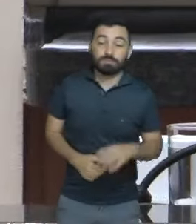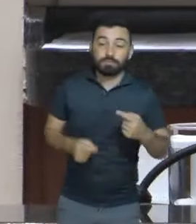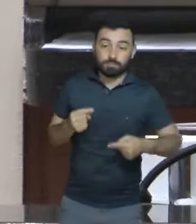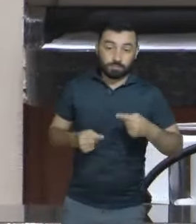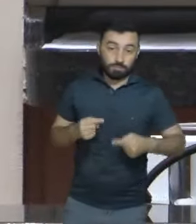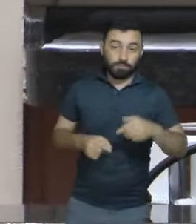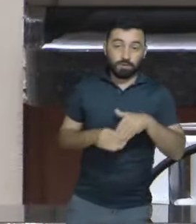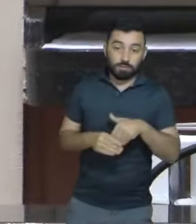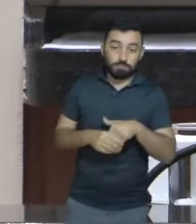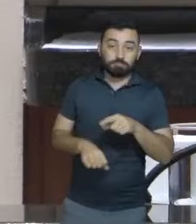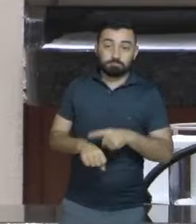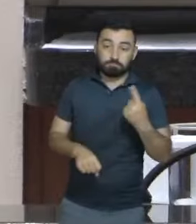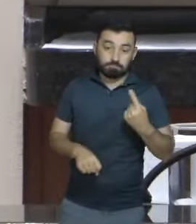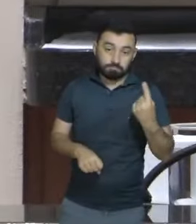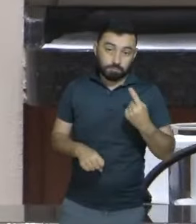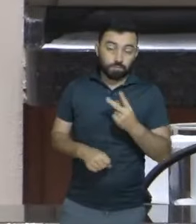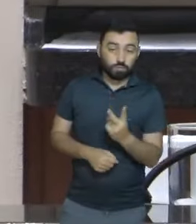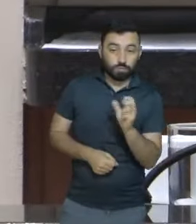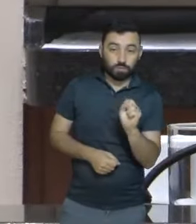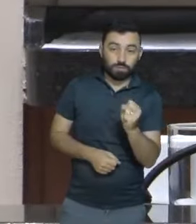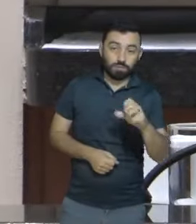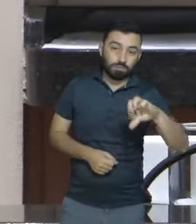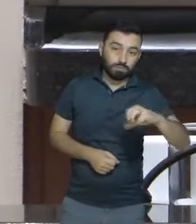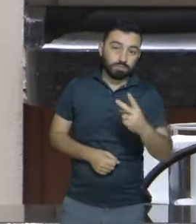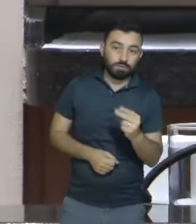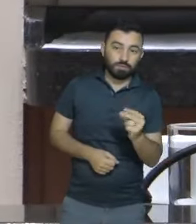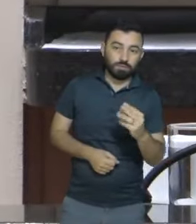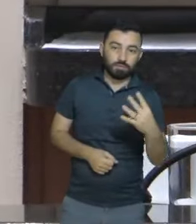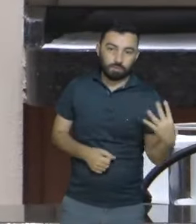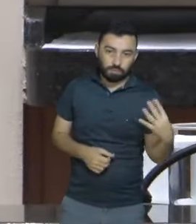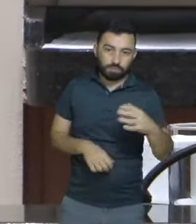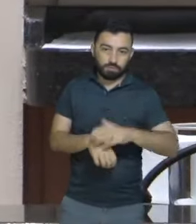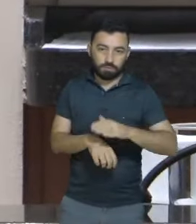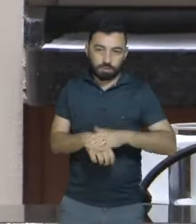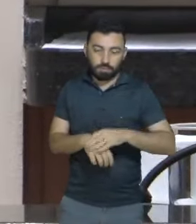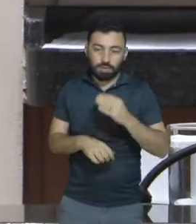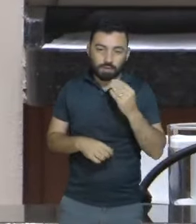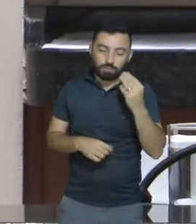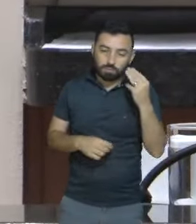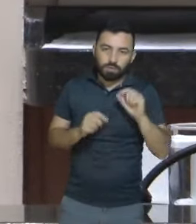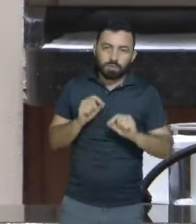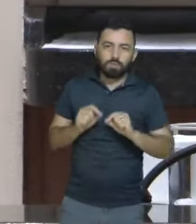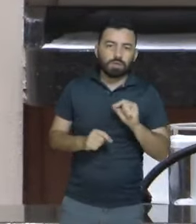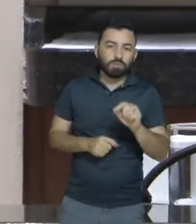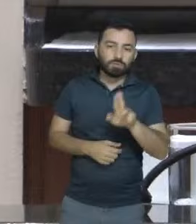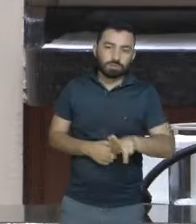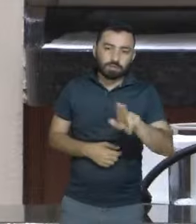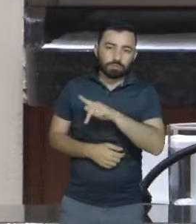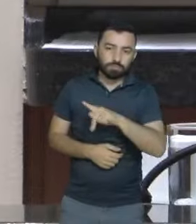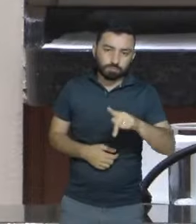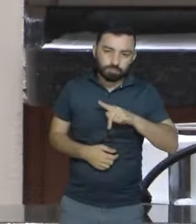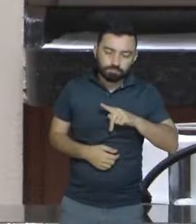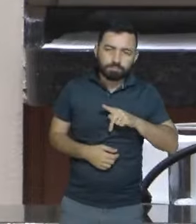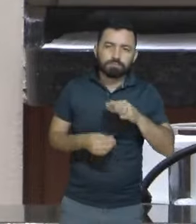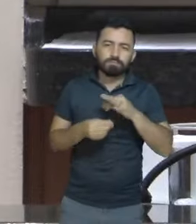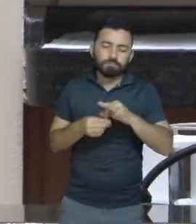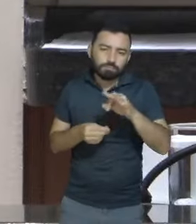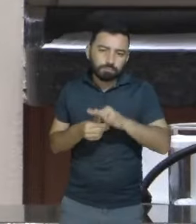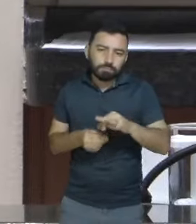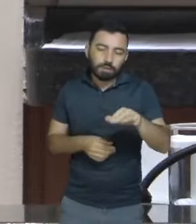lei 289/2024, autoria deputado Marcos da Rosa. Declara de utilidade pública o Instituto Baby